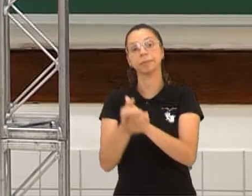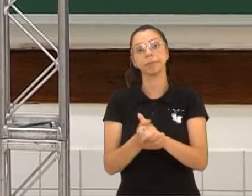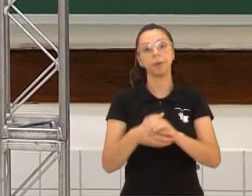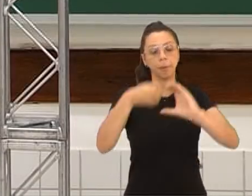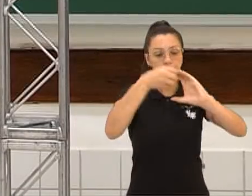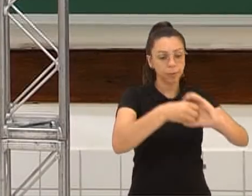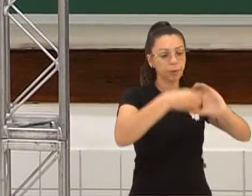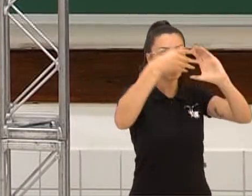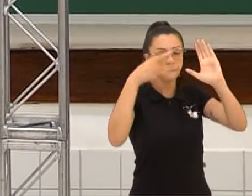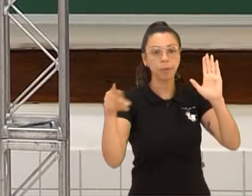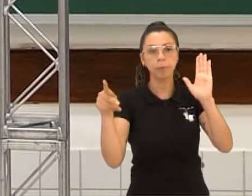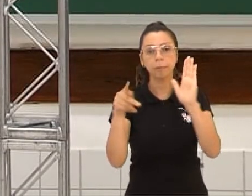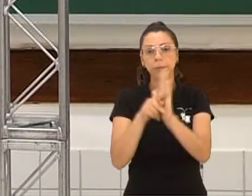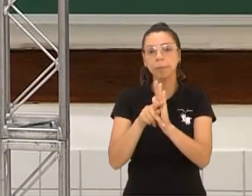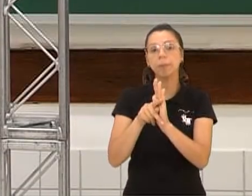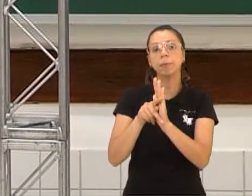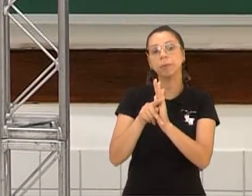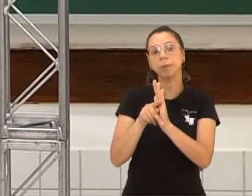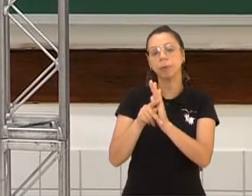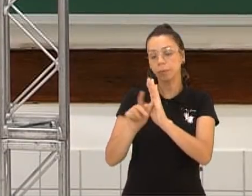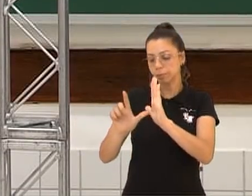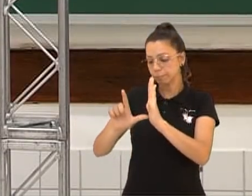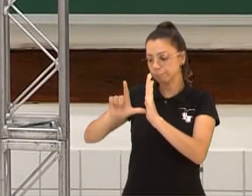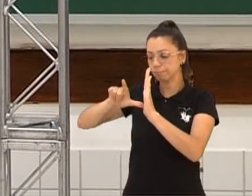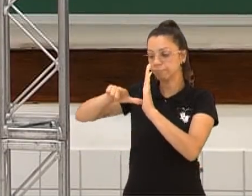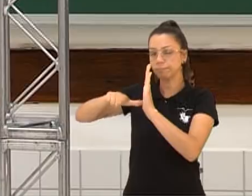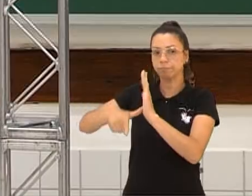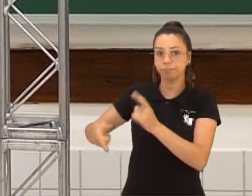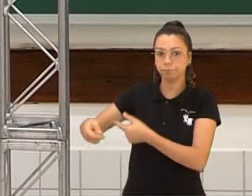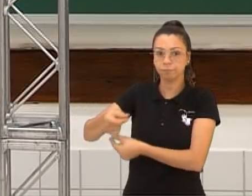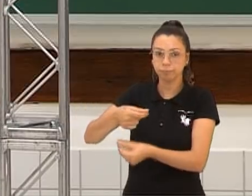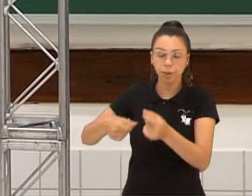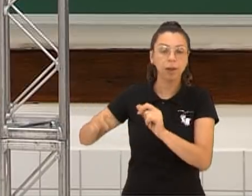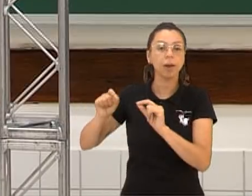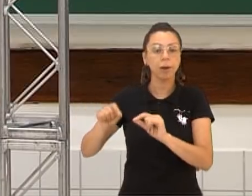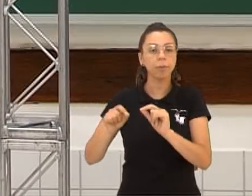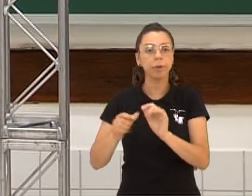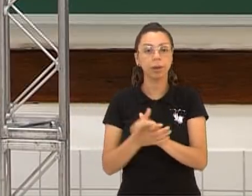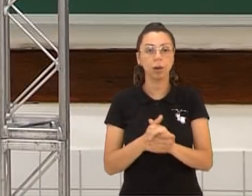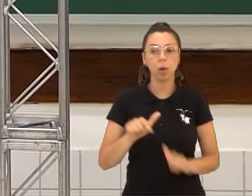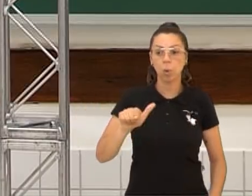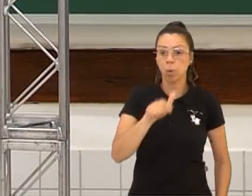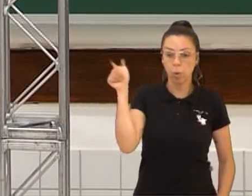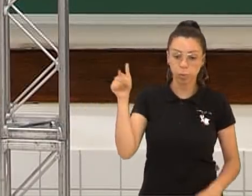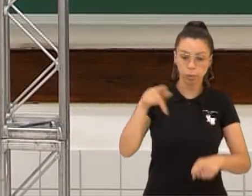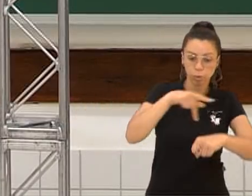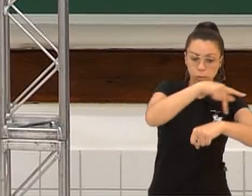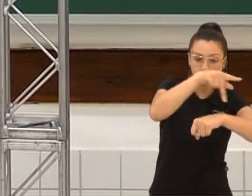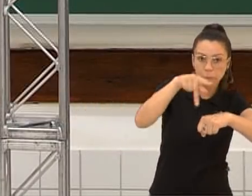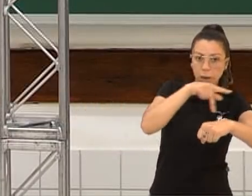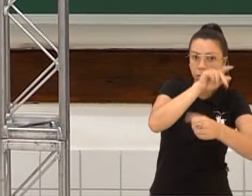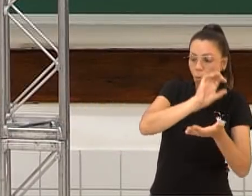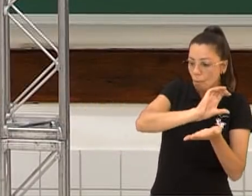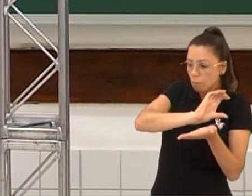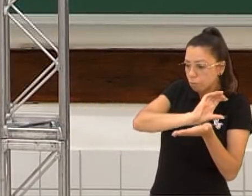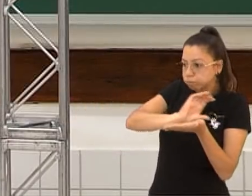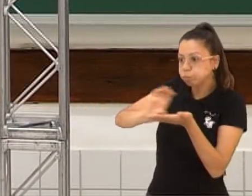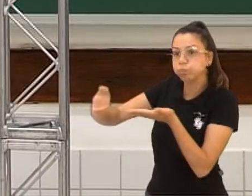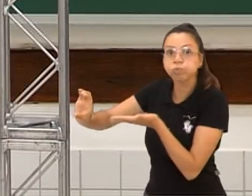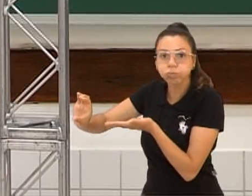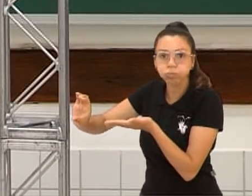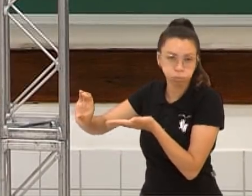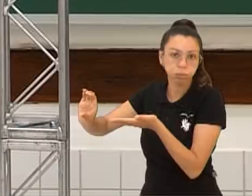têm atraso em desenvolvimento econômico, é o investimento externo, é a parceria com outros continentes, com